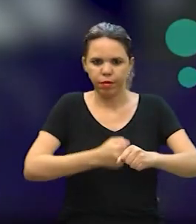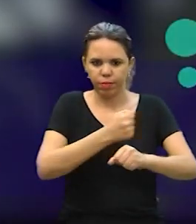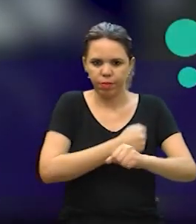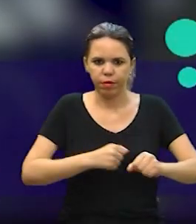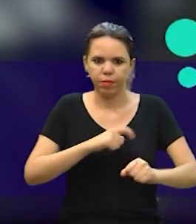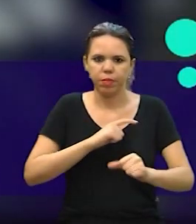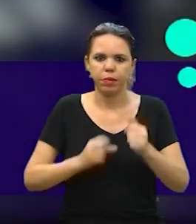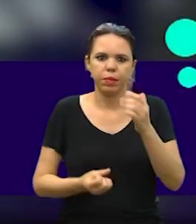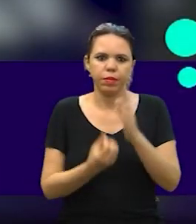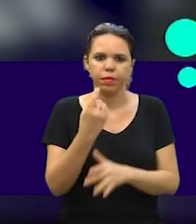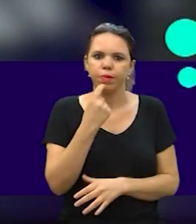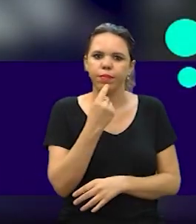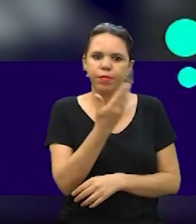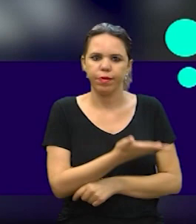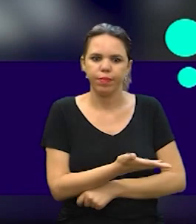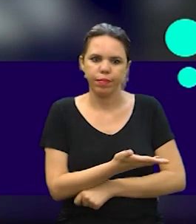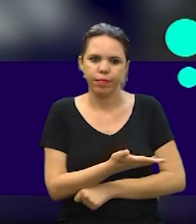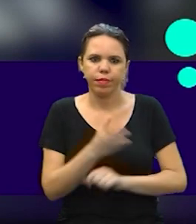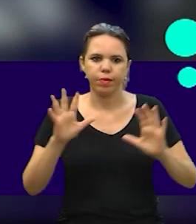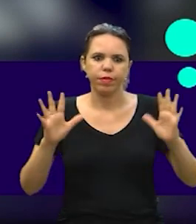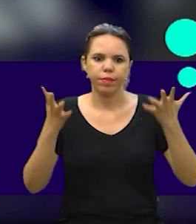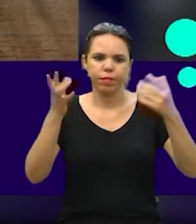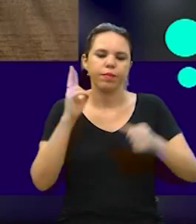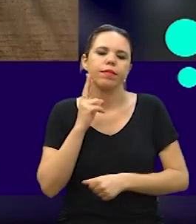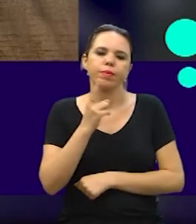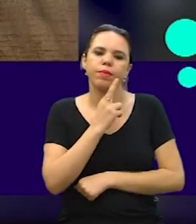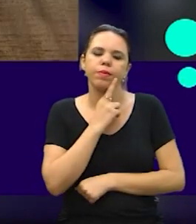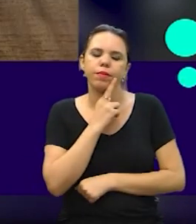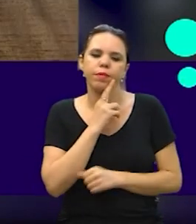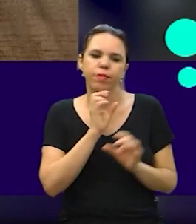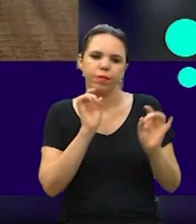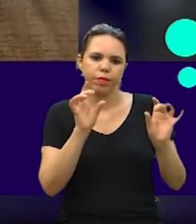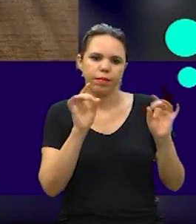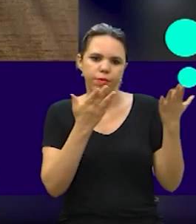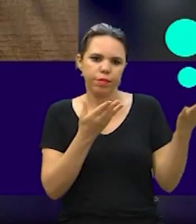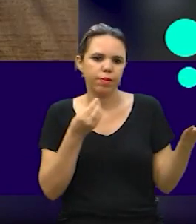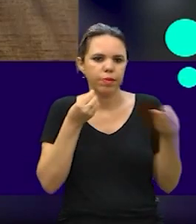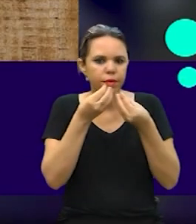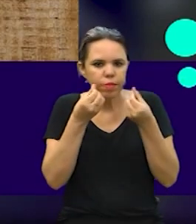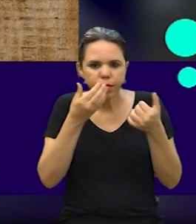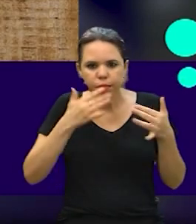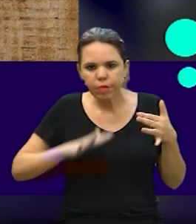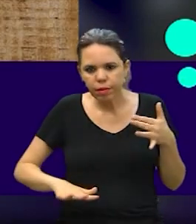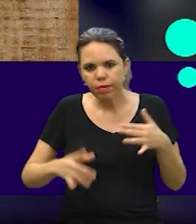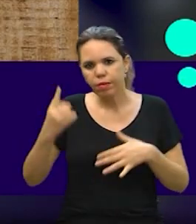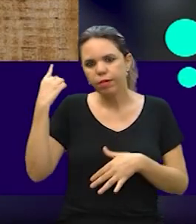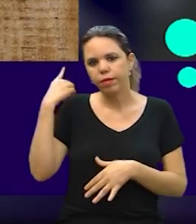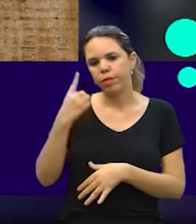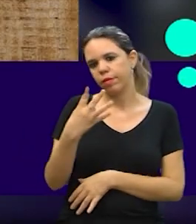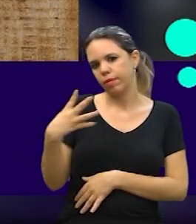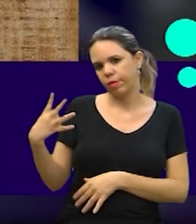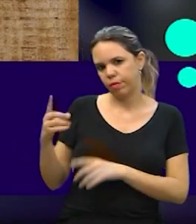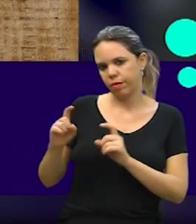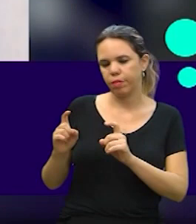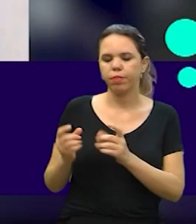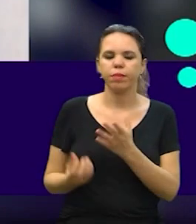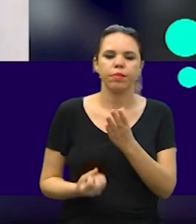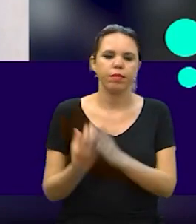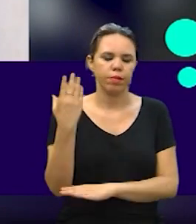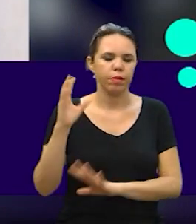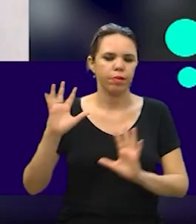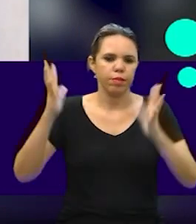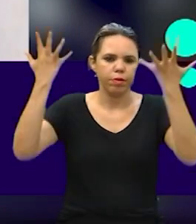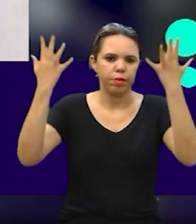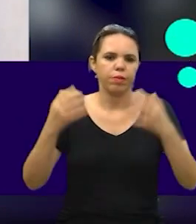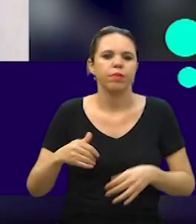da gastronomia, está acontecendo em Campinas o evento Restaurante Week. O tema Sabores da Infância, na 14ª edição